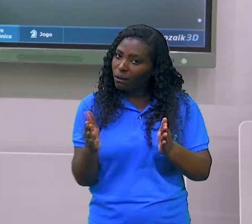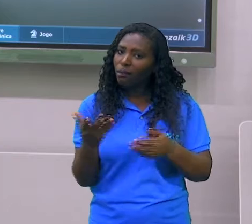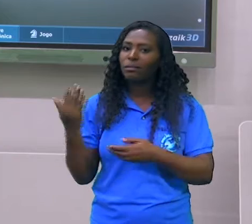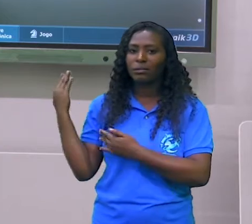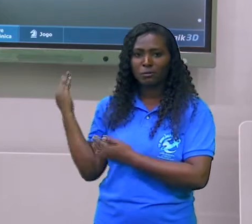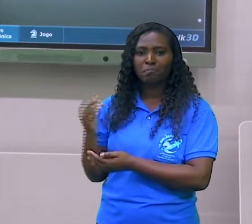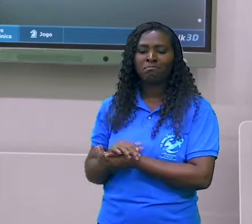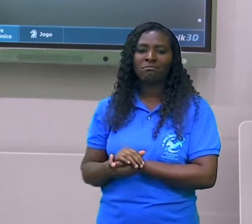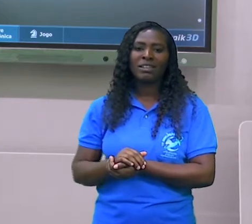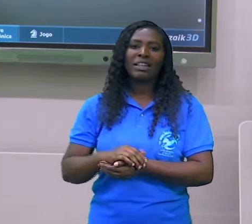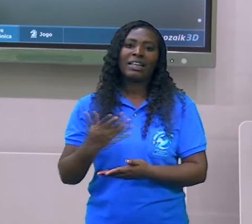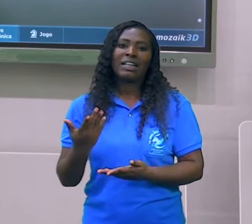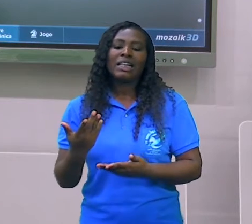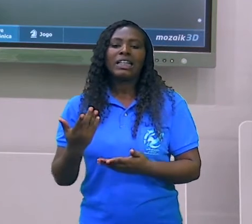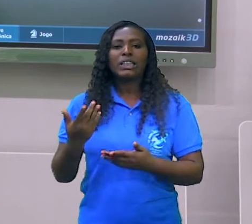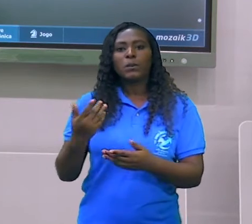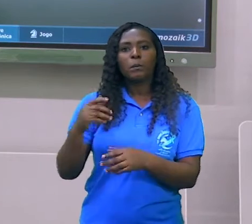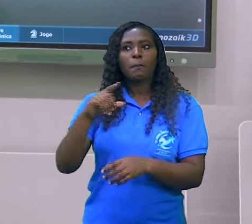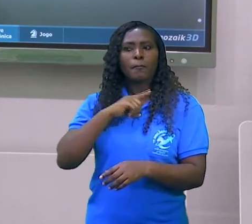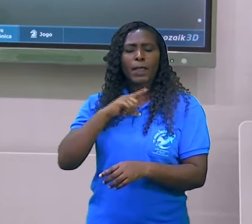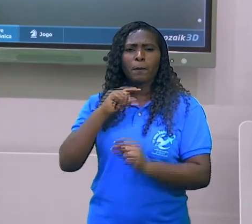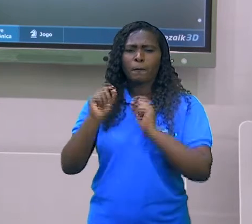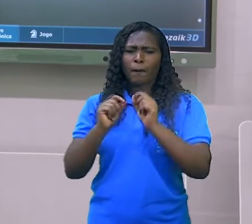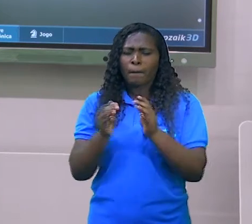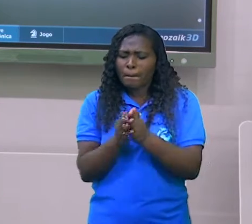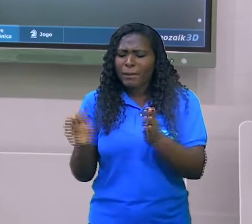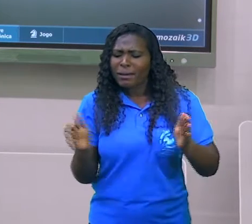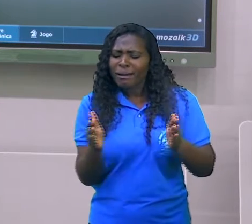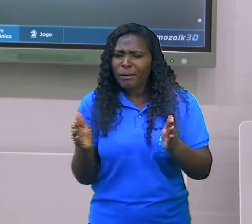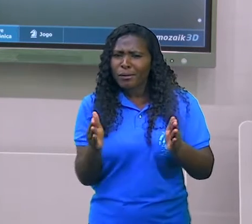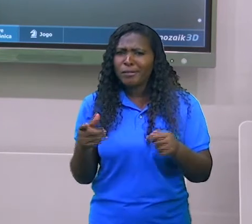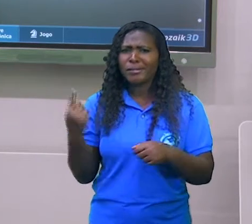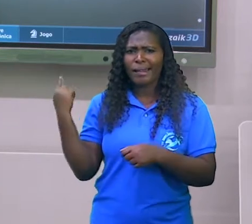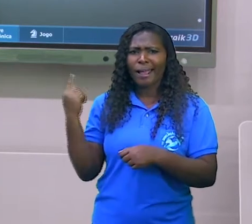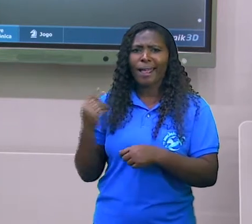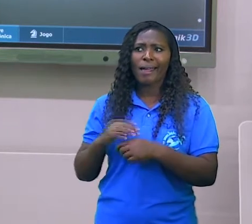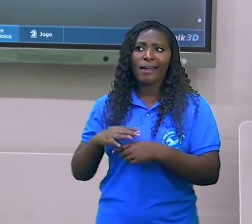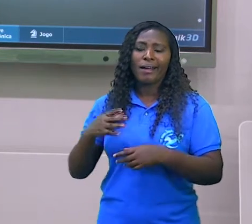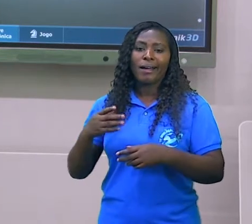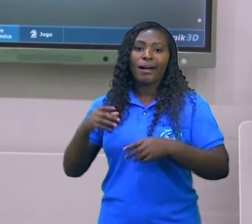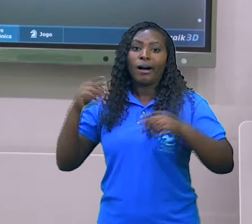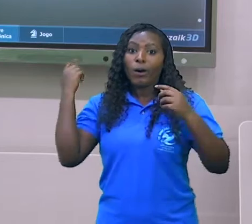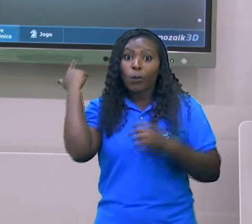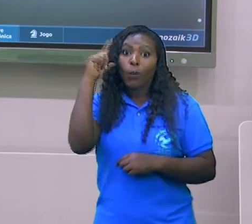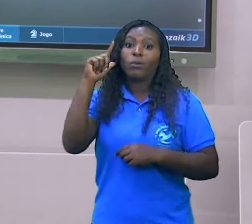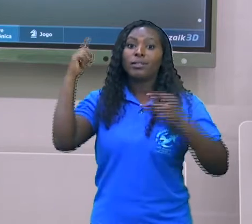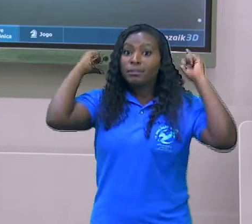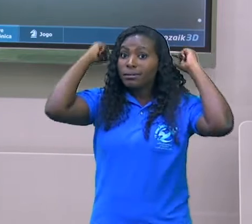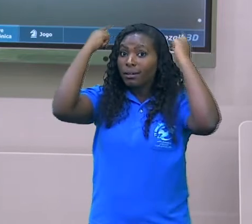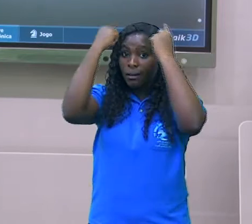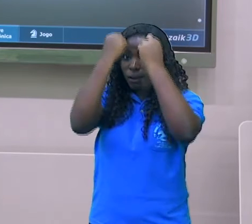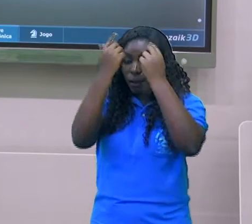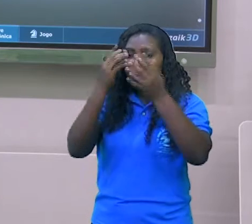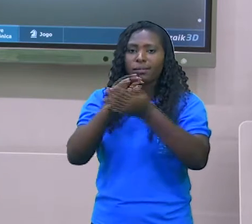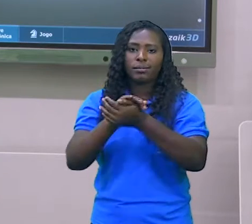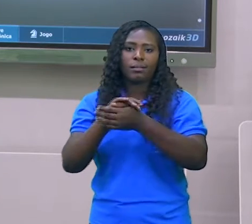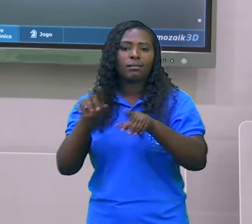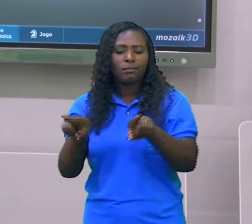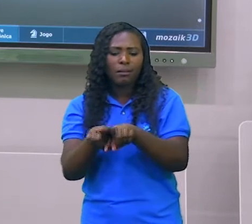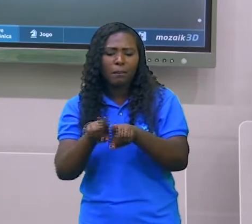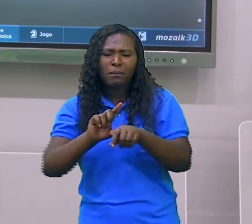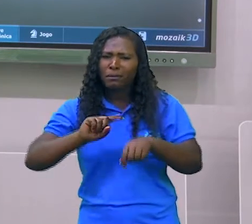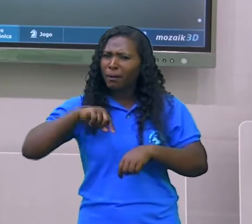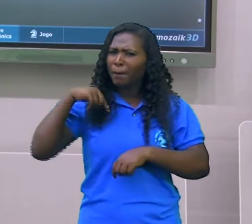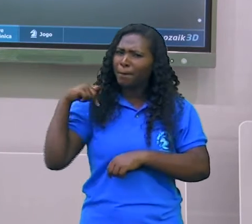desde a conquista da Grécia pelos macedônios até a anexação pelos romanos.